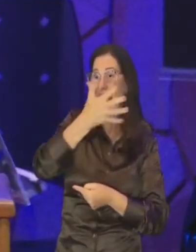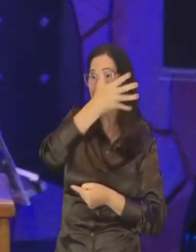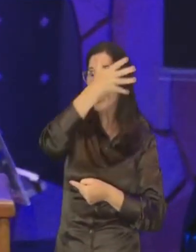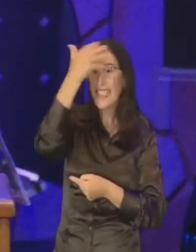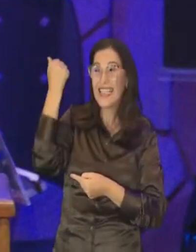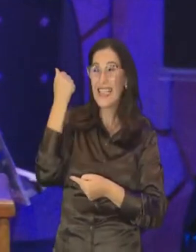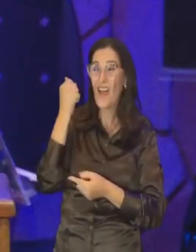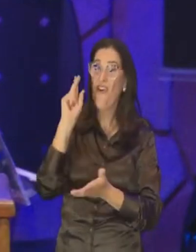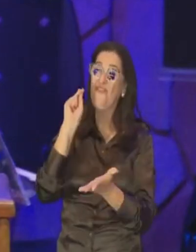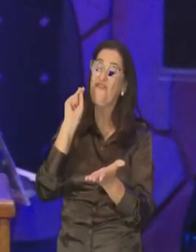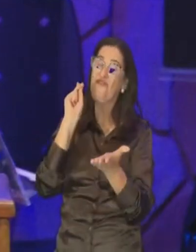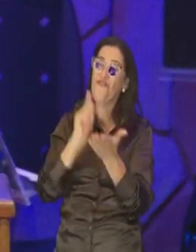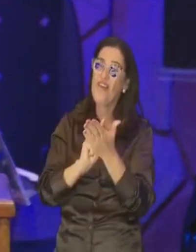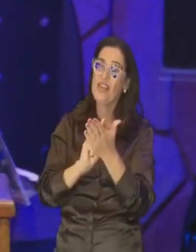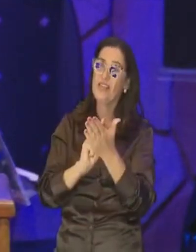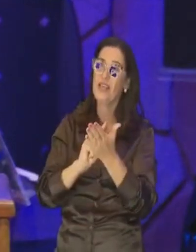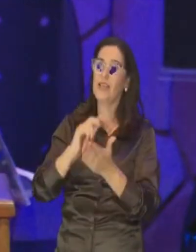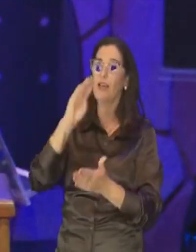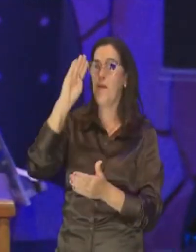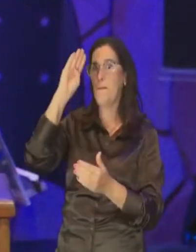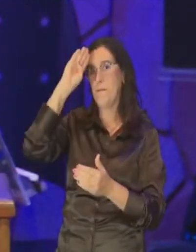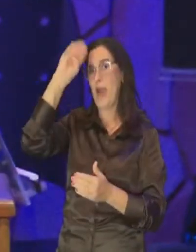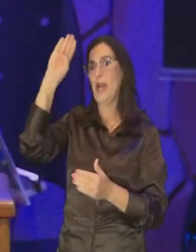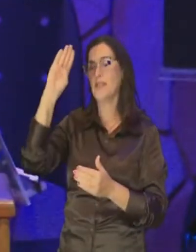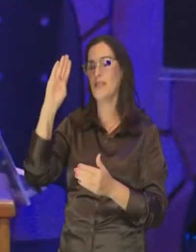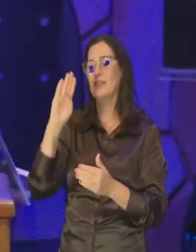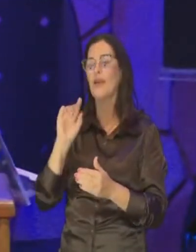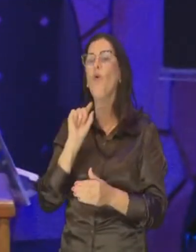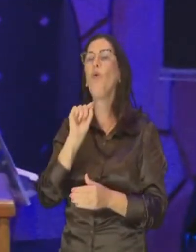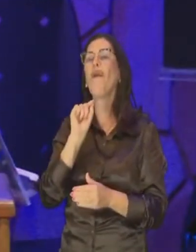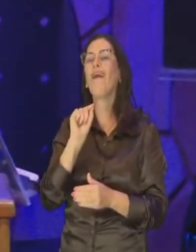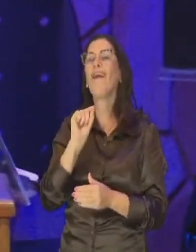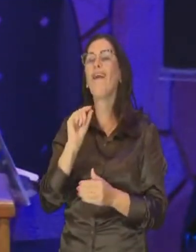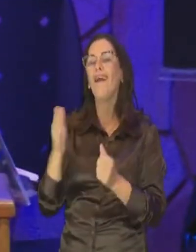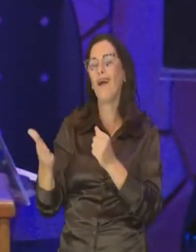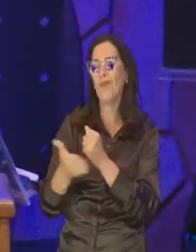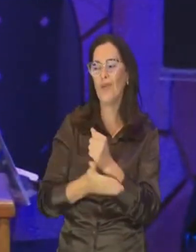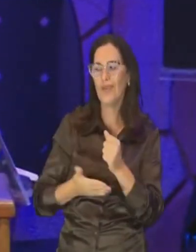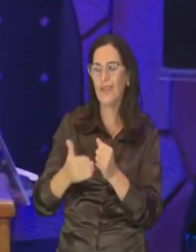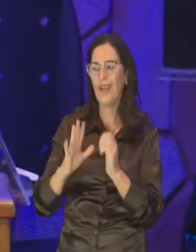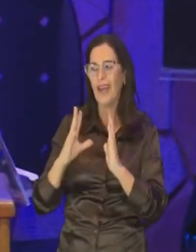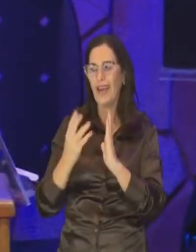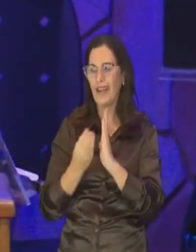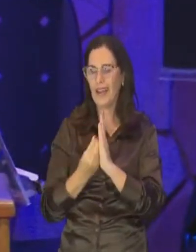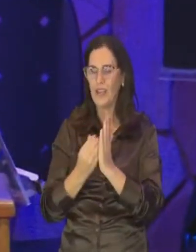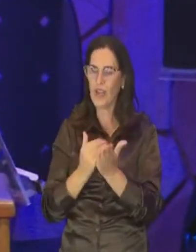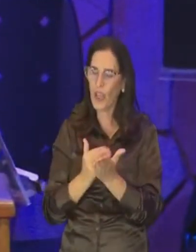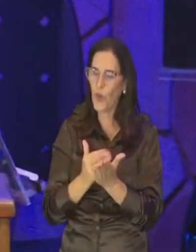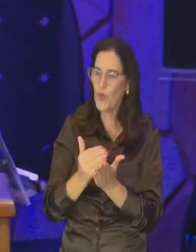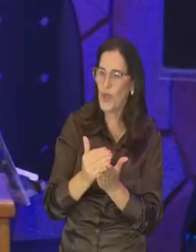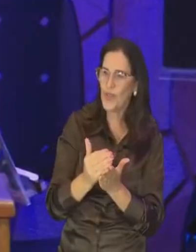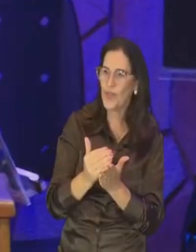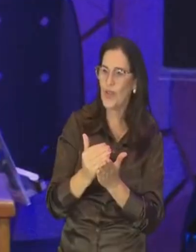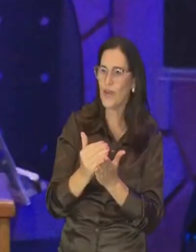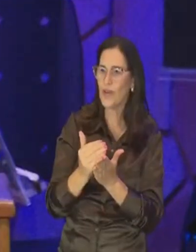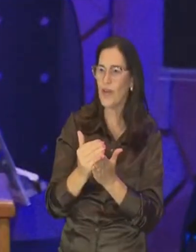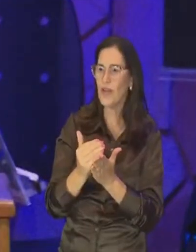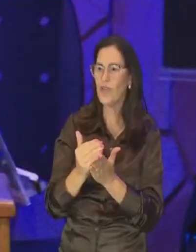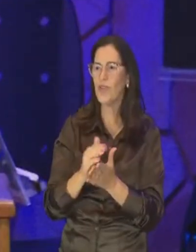do verdadeiro princípio, o princípio que fez com que a igreja primitiva fosse